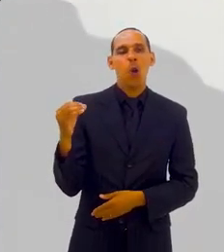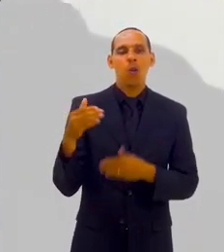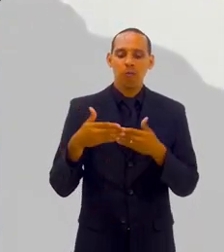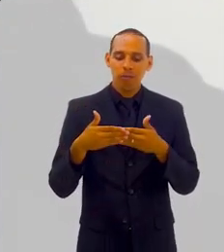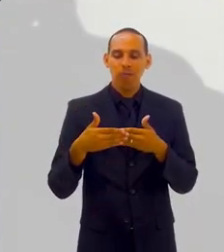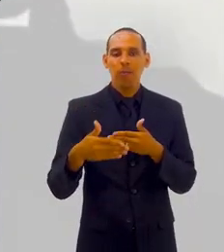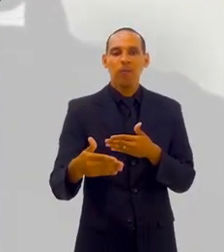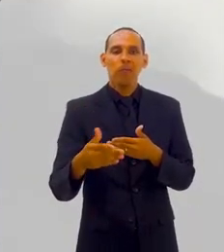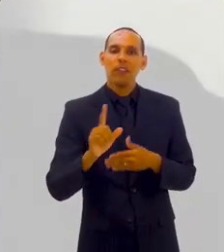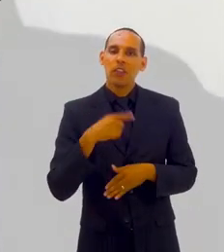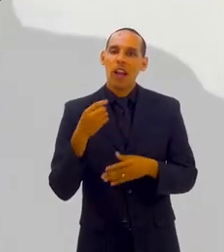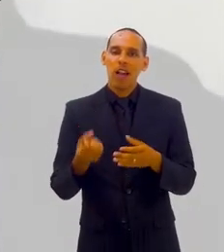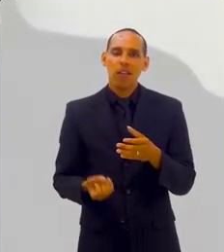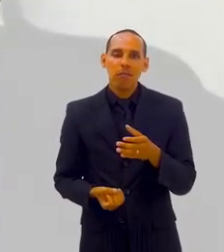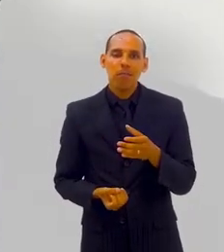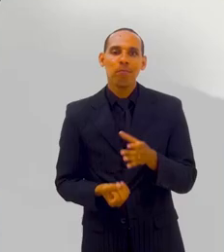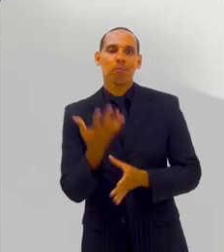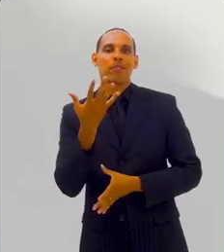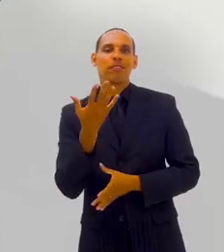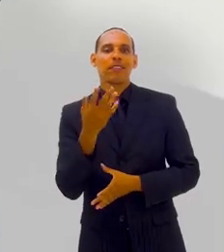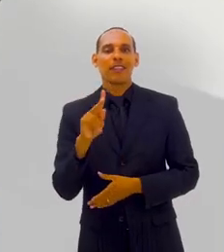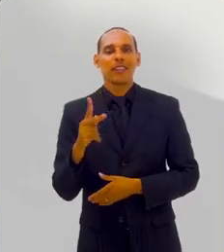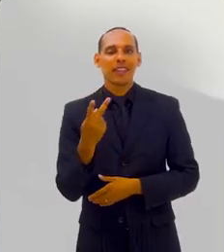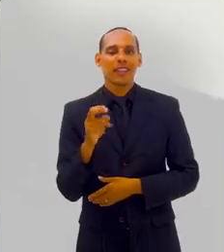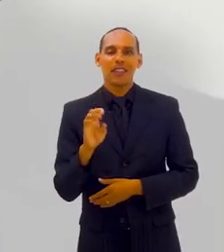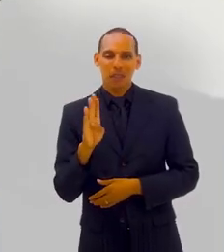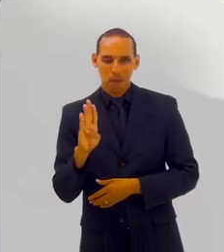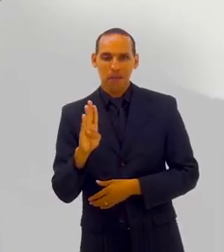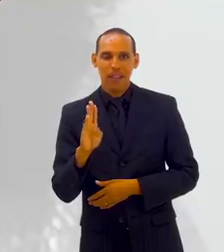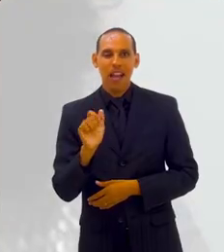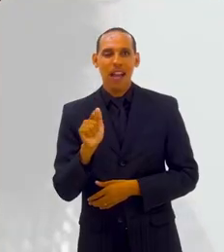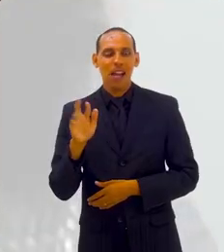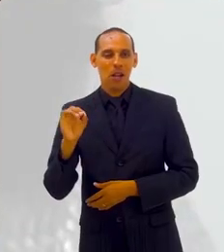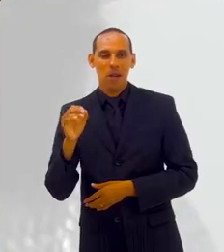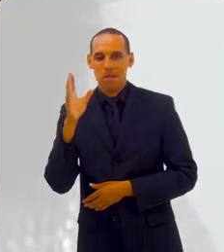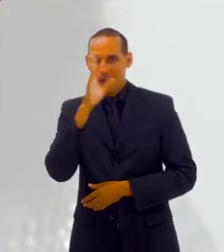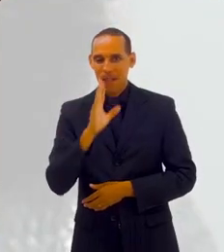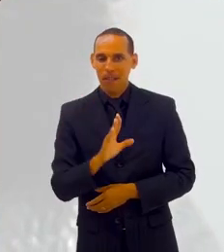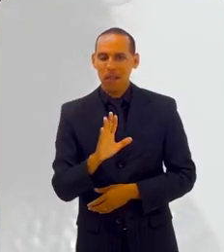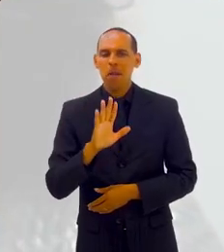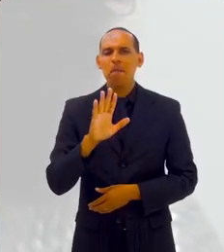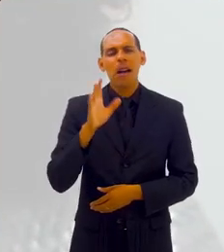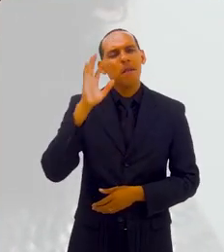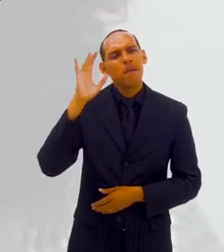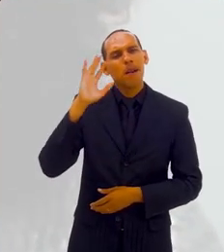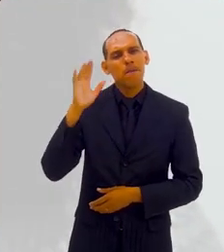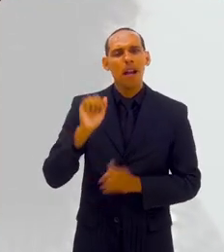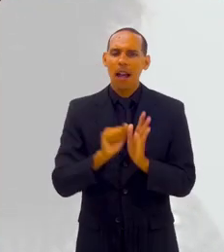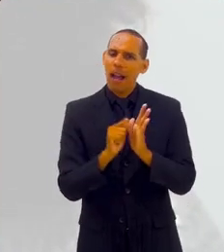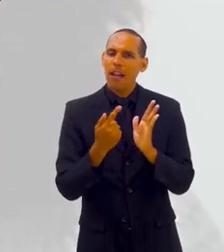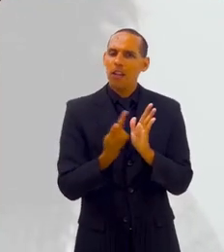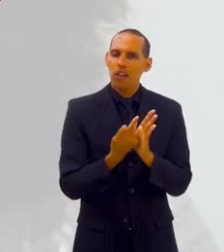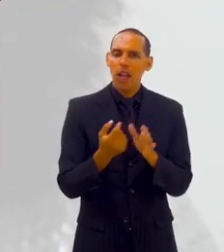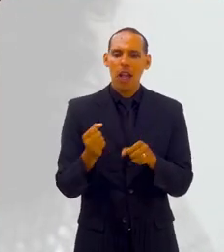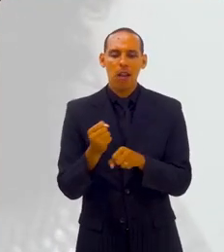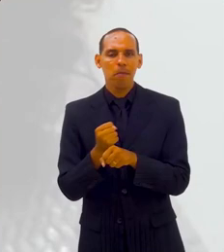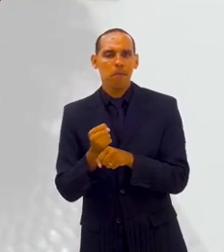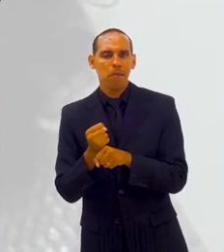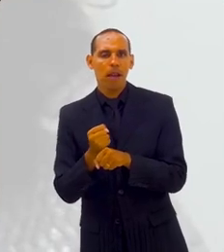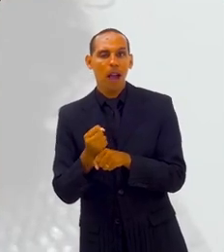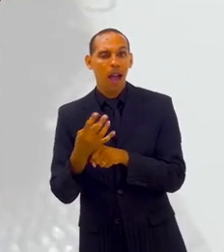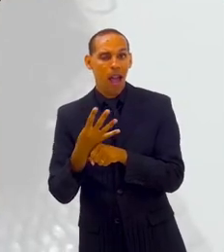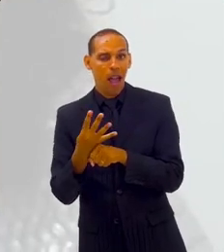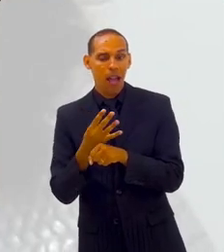nós estaremos lançando esse Hub do Agro brasileiro e pensando na agenda para os próximos quatro anos deputados eleitos